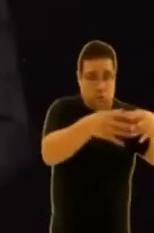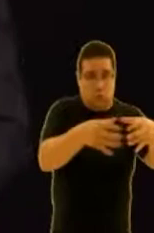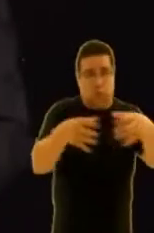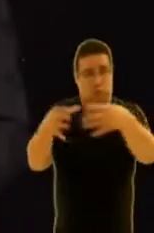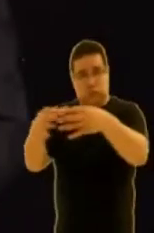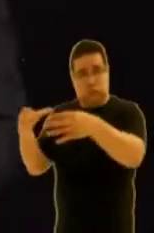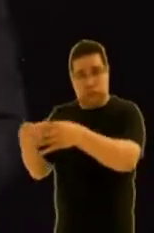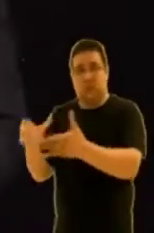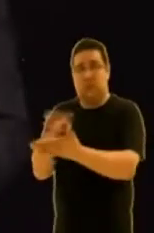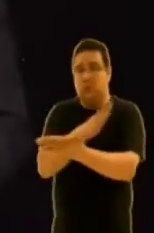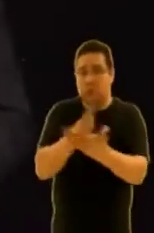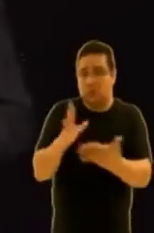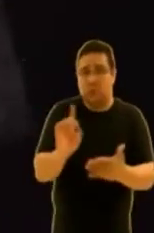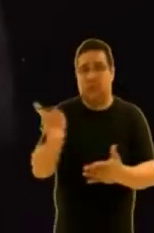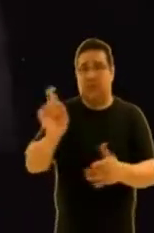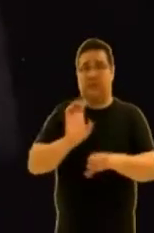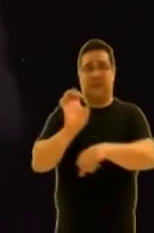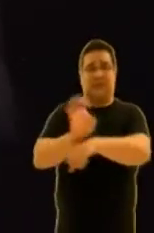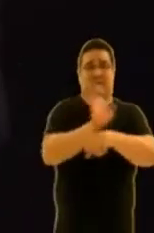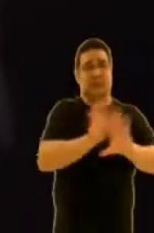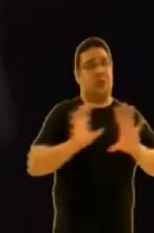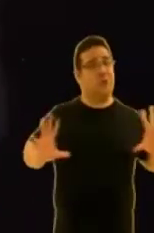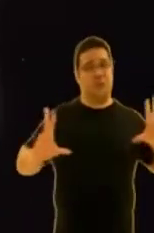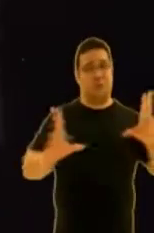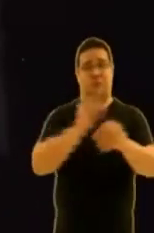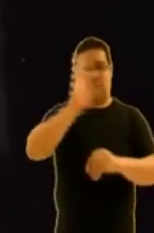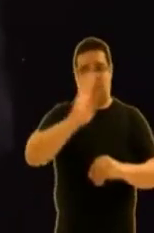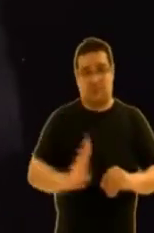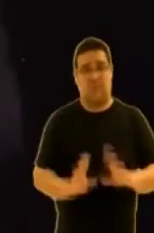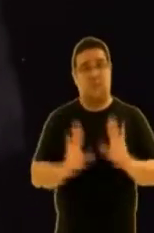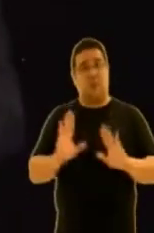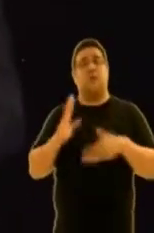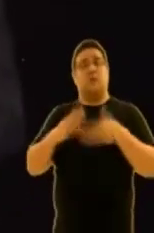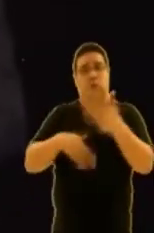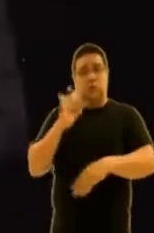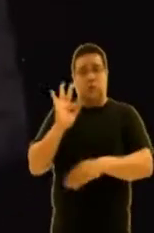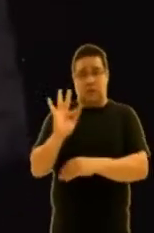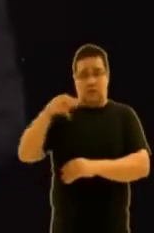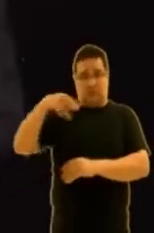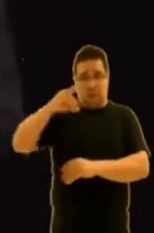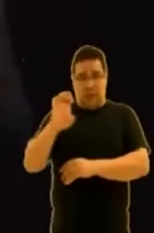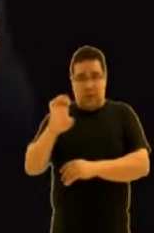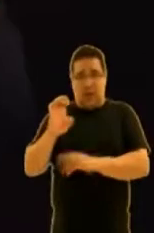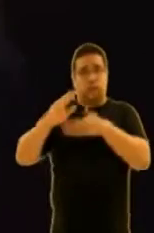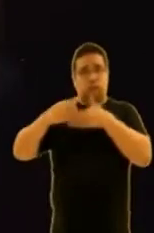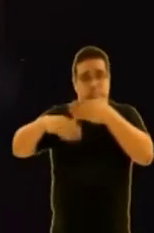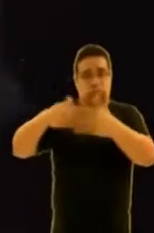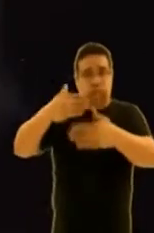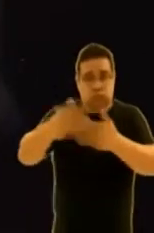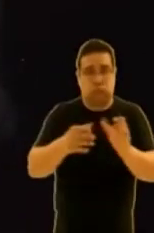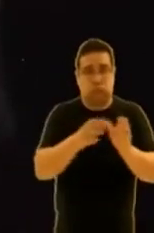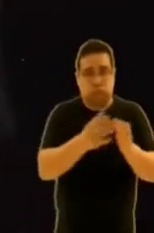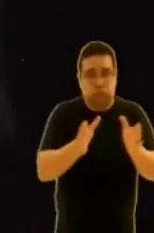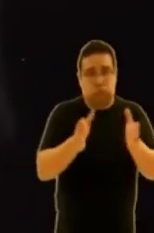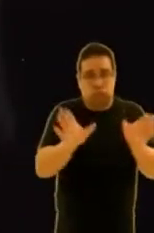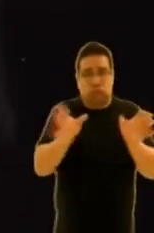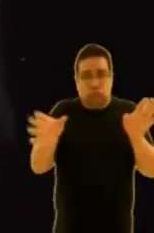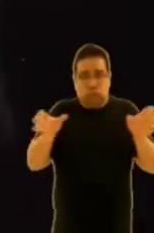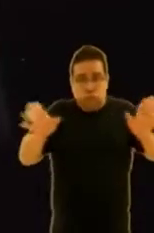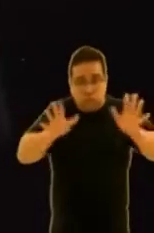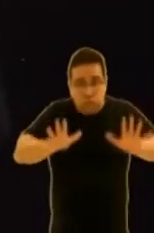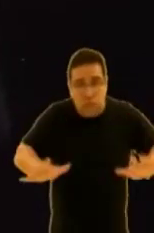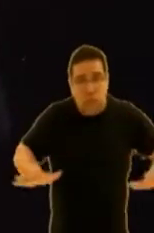todos os estados e municípios do Brasil. E isso foi sendo mudado historicamente, mudado inclusive